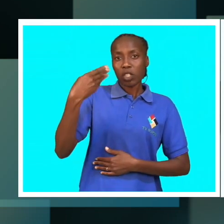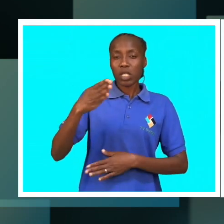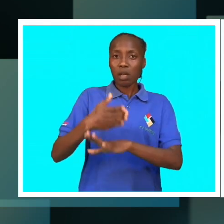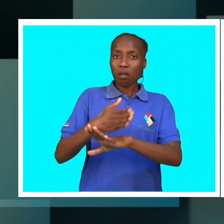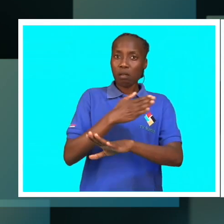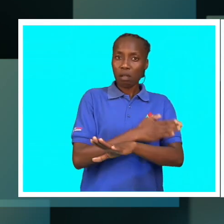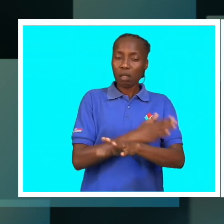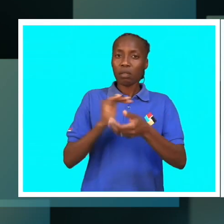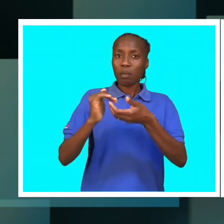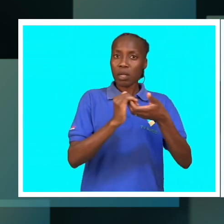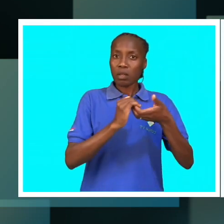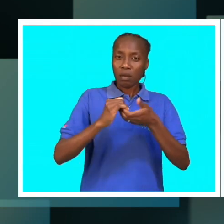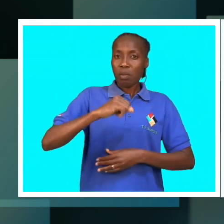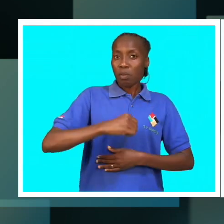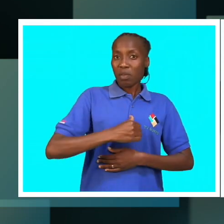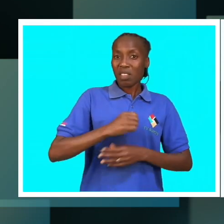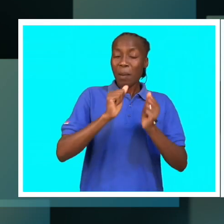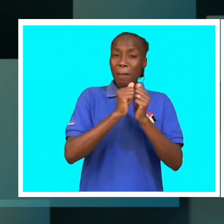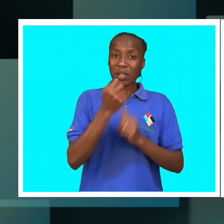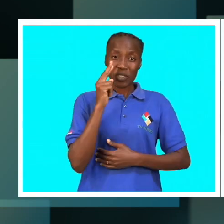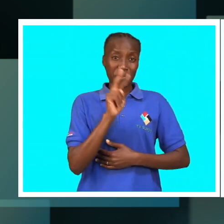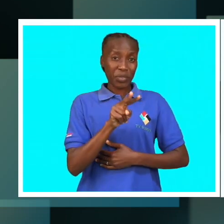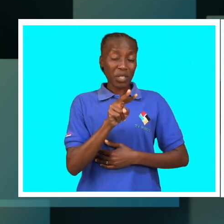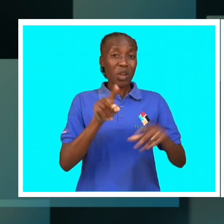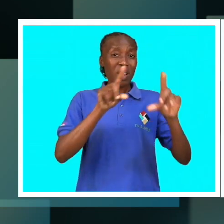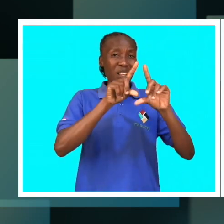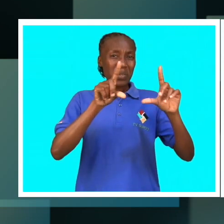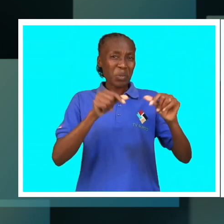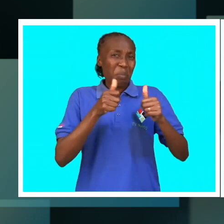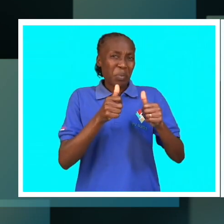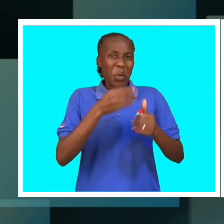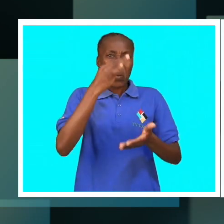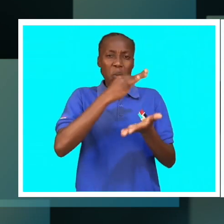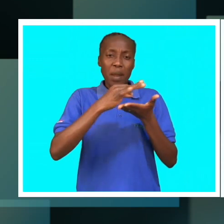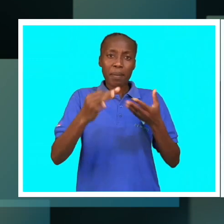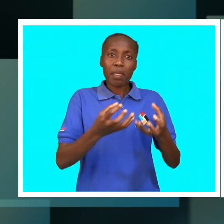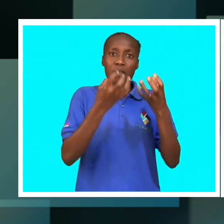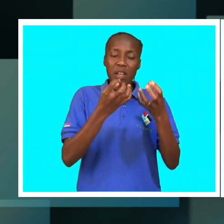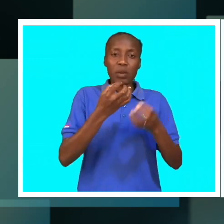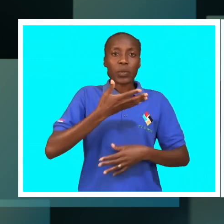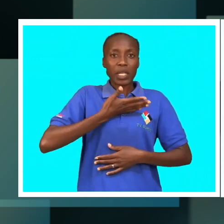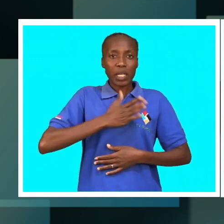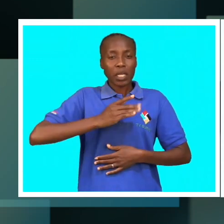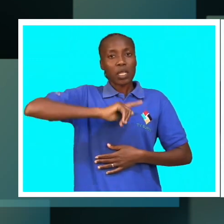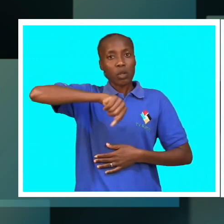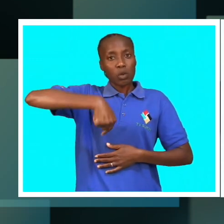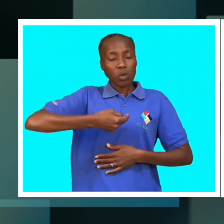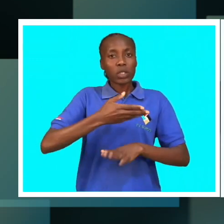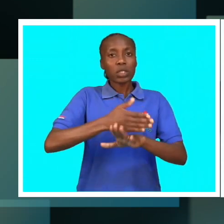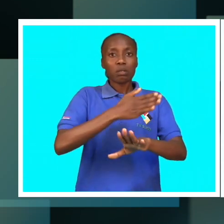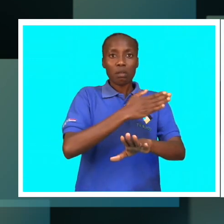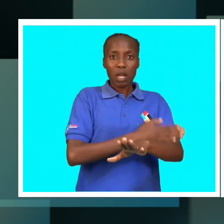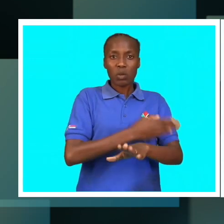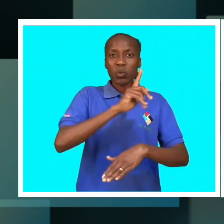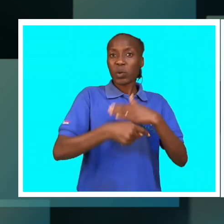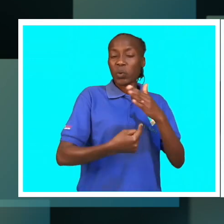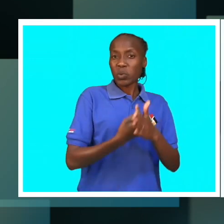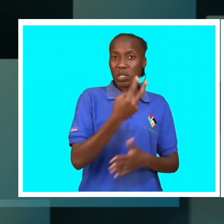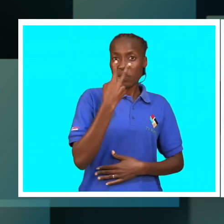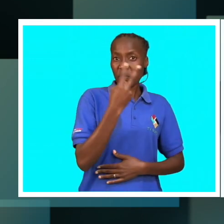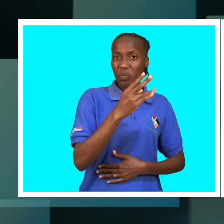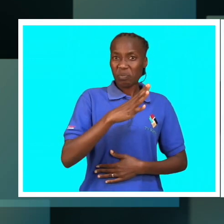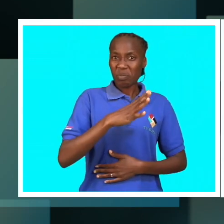Tivemos parcerias pouco privadas que depois não corresponderam às expectativas, neste caso, em termos de qualidade, daquilo que se pretendia. O que